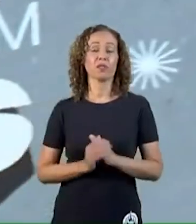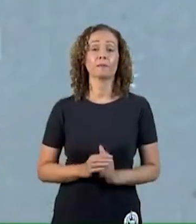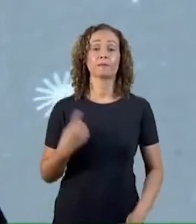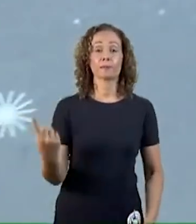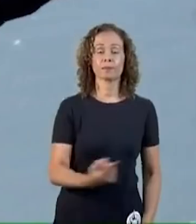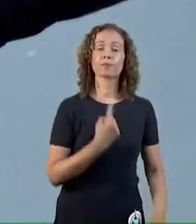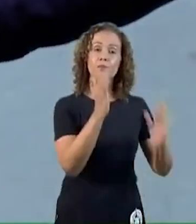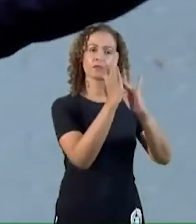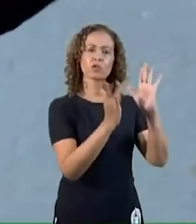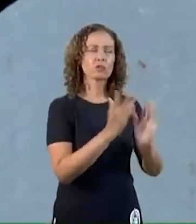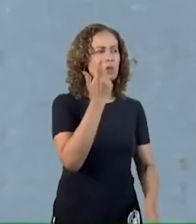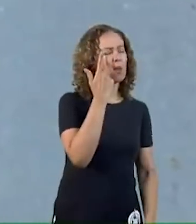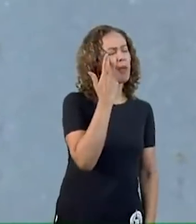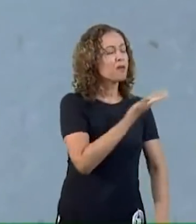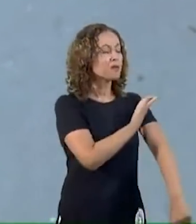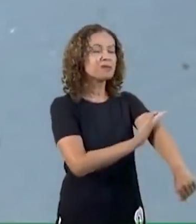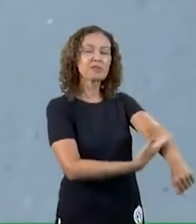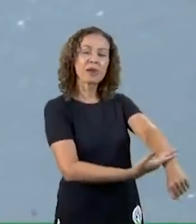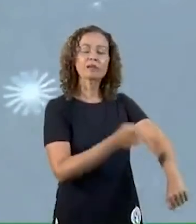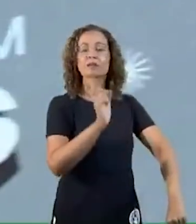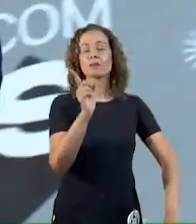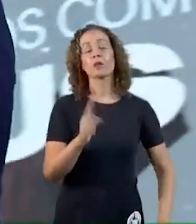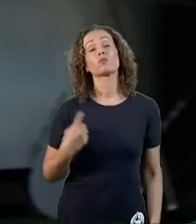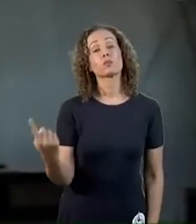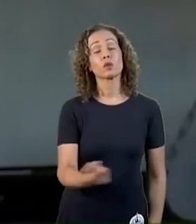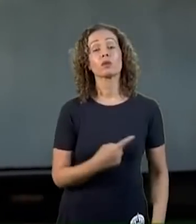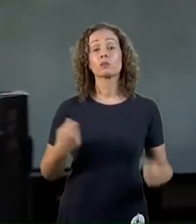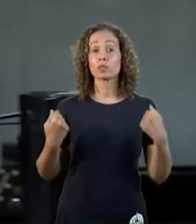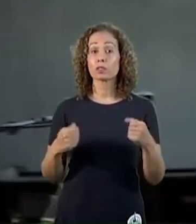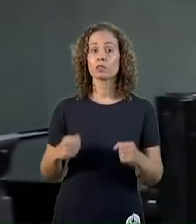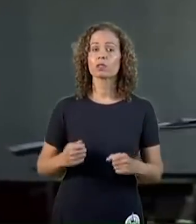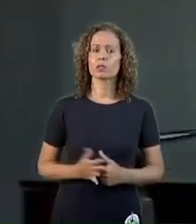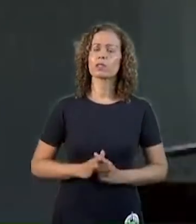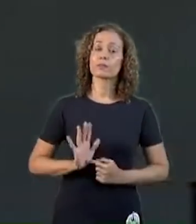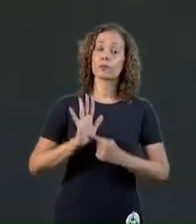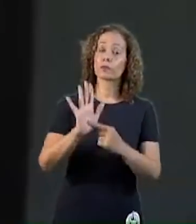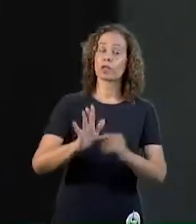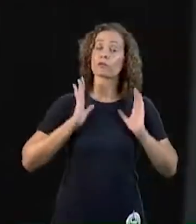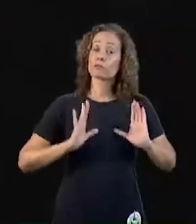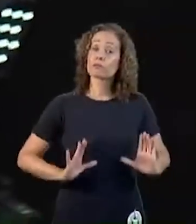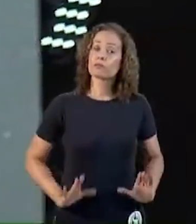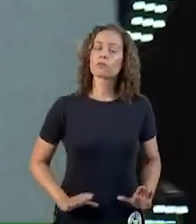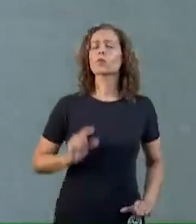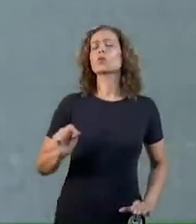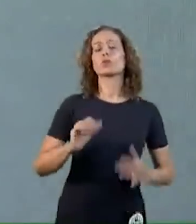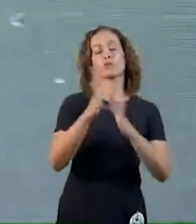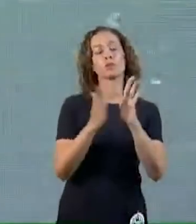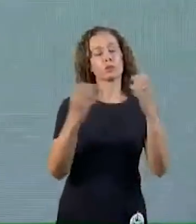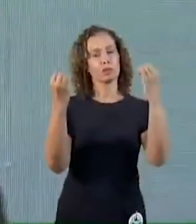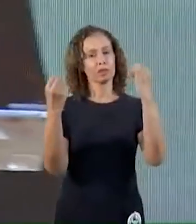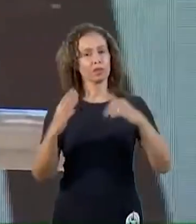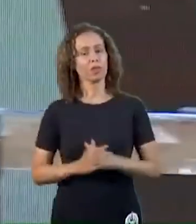para nós Jesus não é normal, e nós vamos sair daqui para praticar o que ele nos ensinou, e o demônio não. O demônio ouve, mas